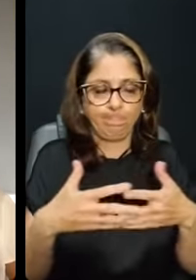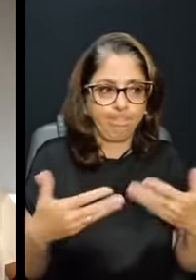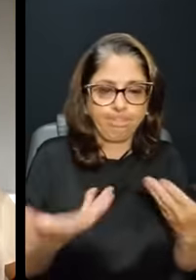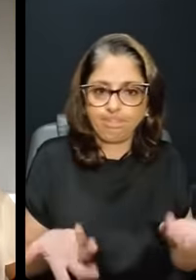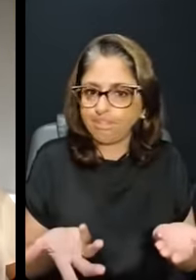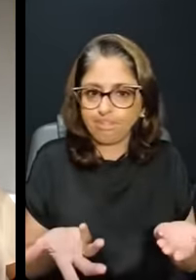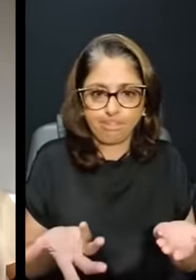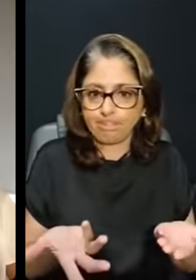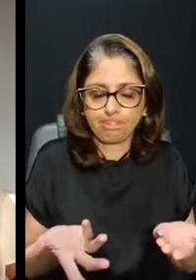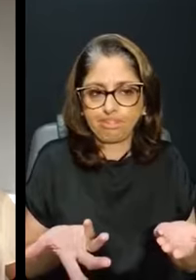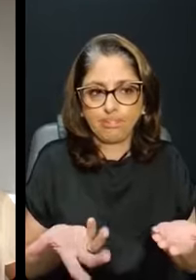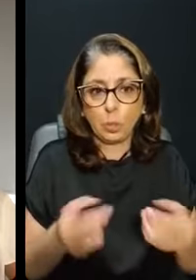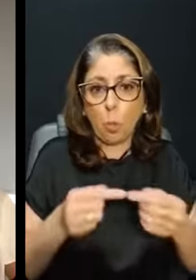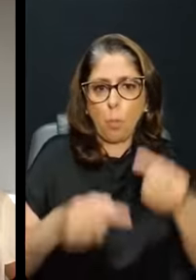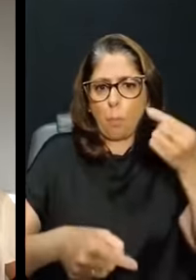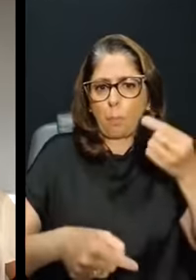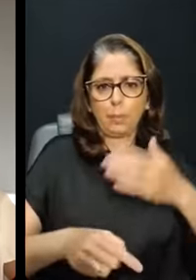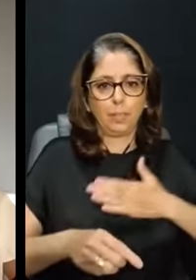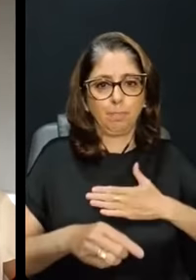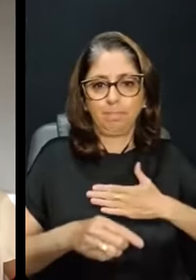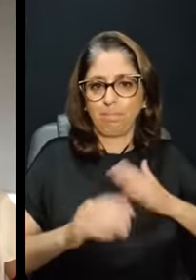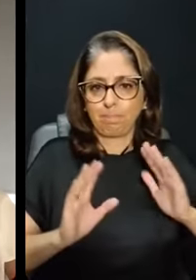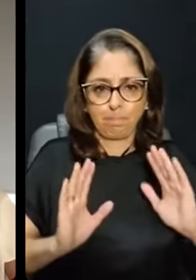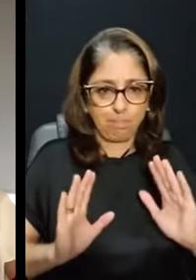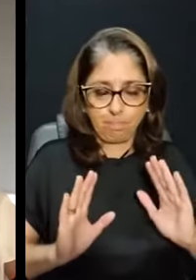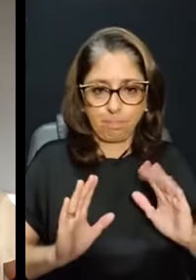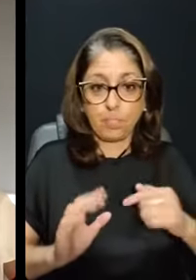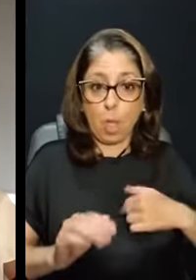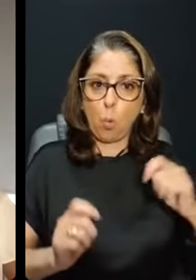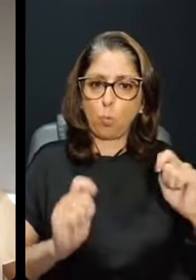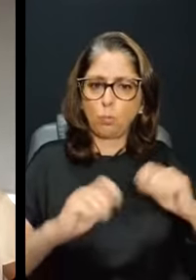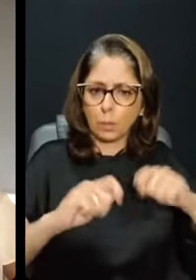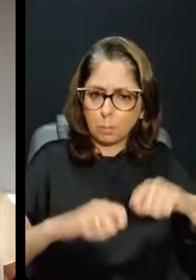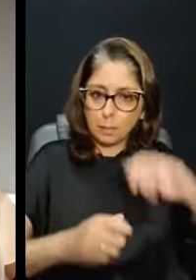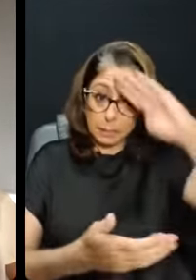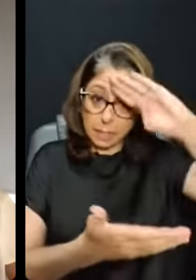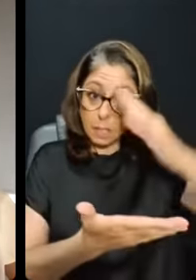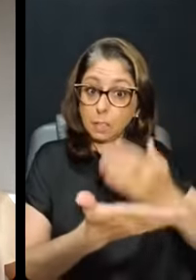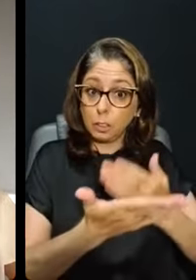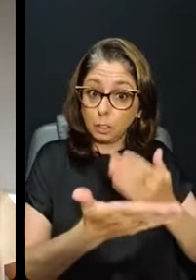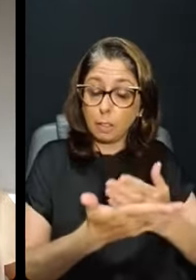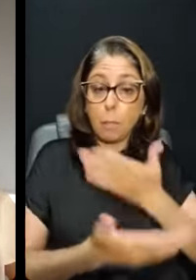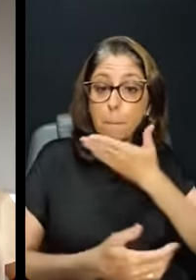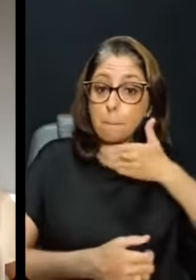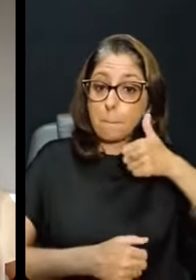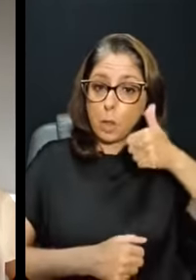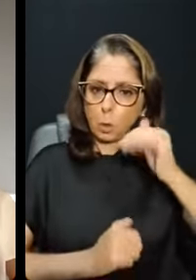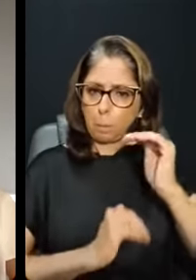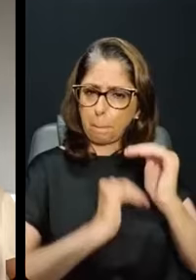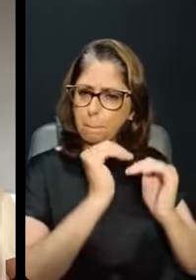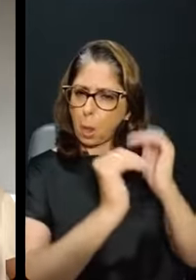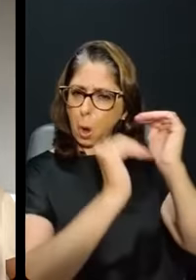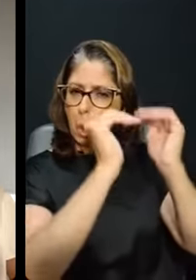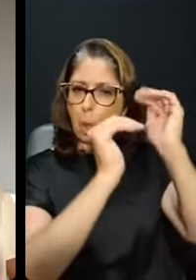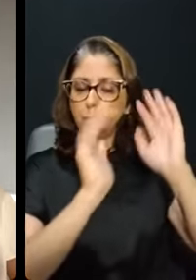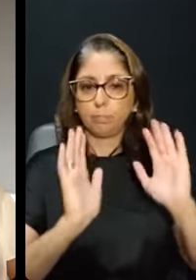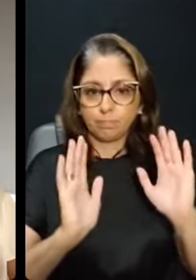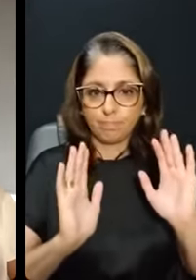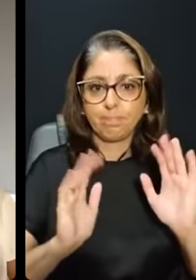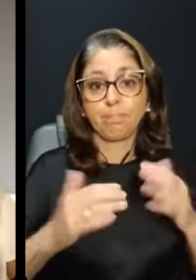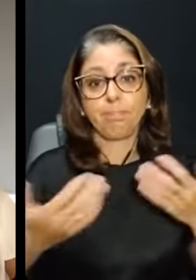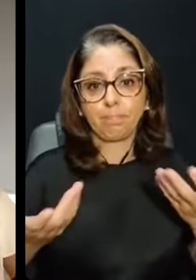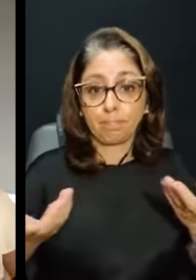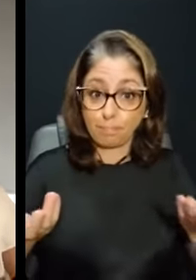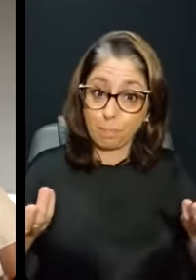proporcionava, porque eu sabia que eu era capaz de fazer muito mais. Então, acho que no fundo foi um